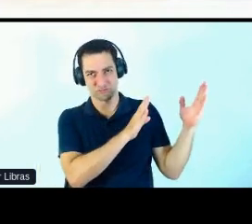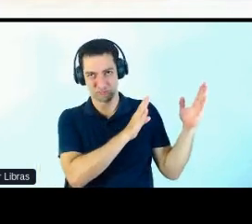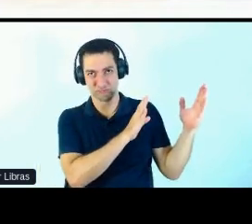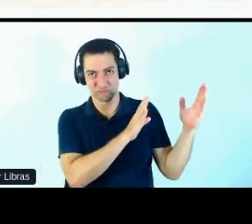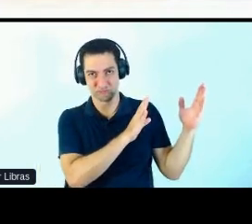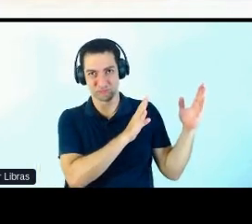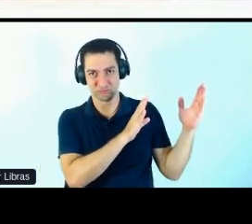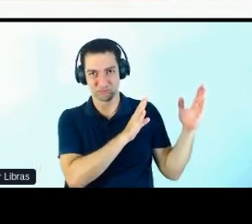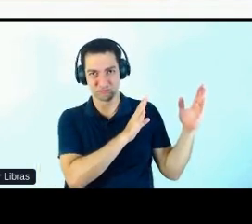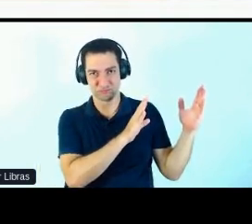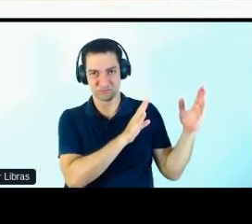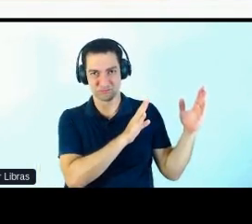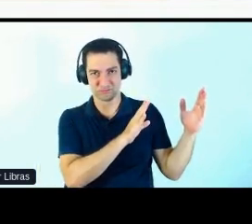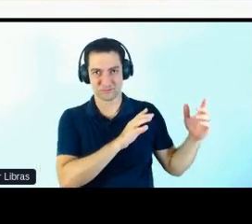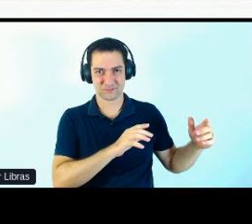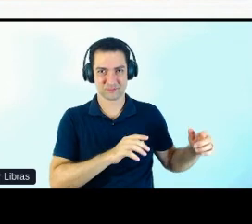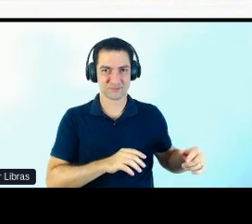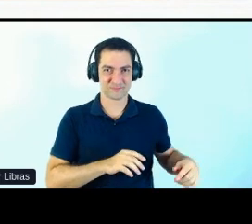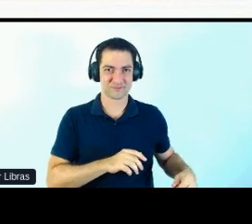num, ah,